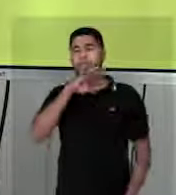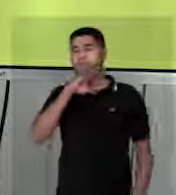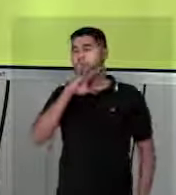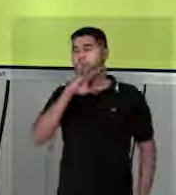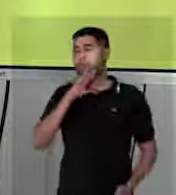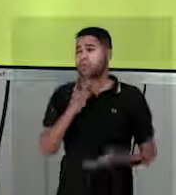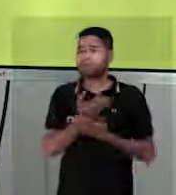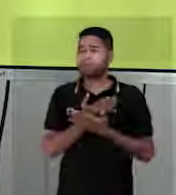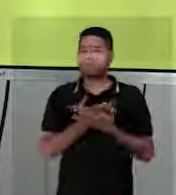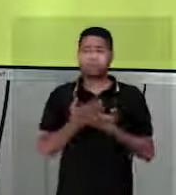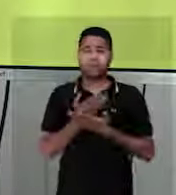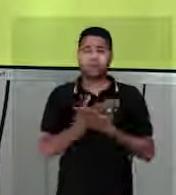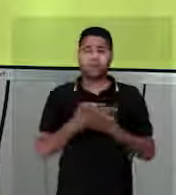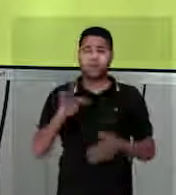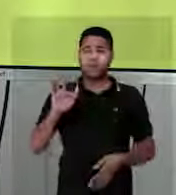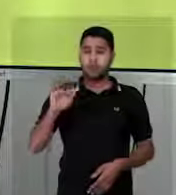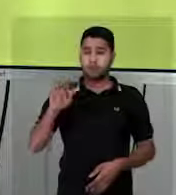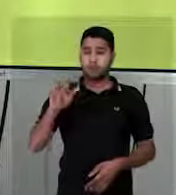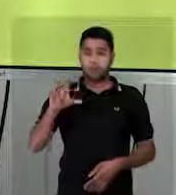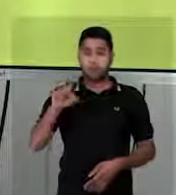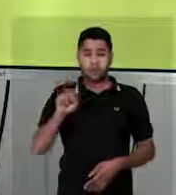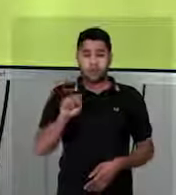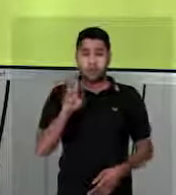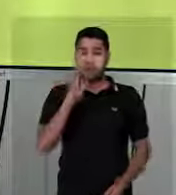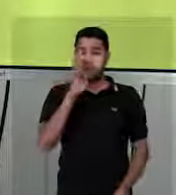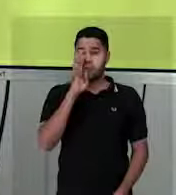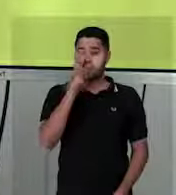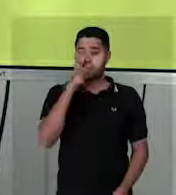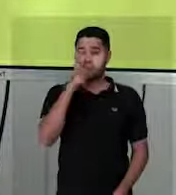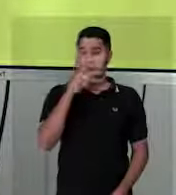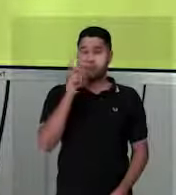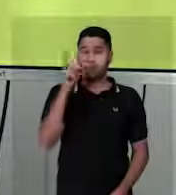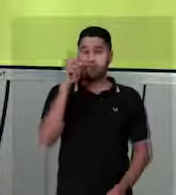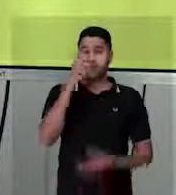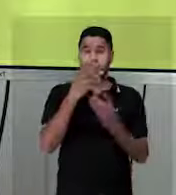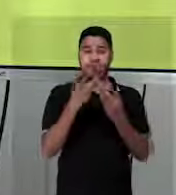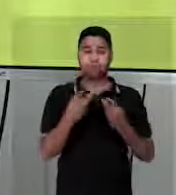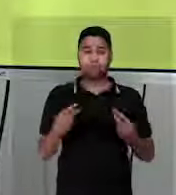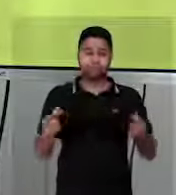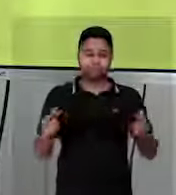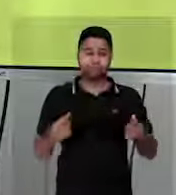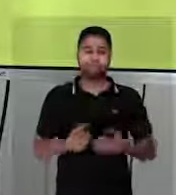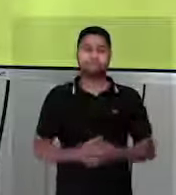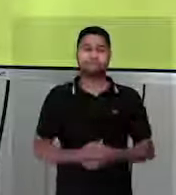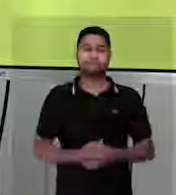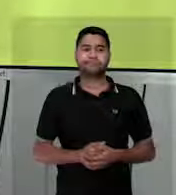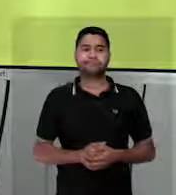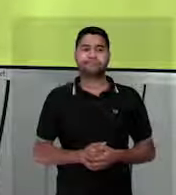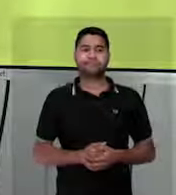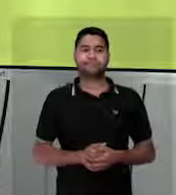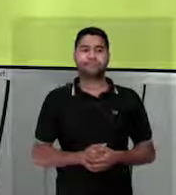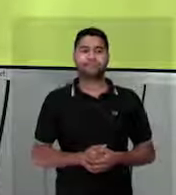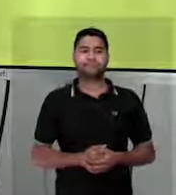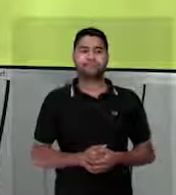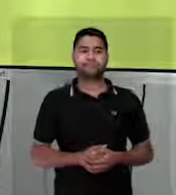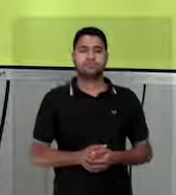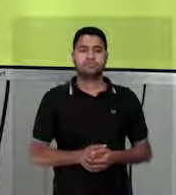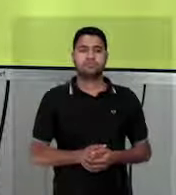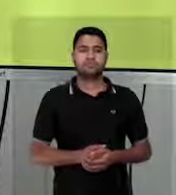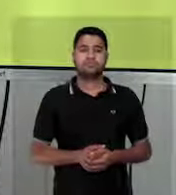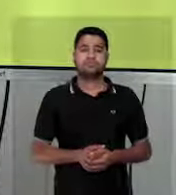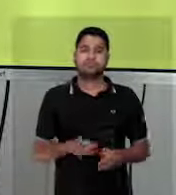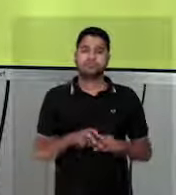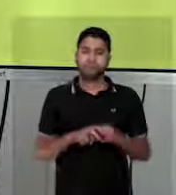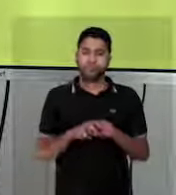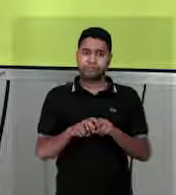gente, é muito resistente. Então, a dificuldade de tratamento dele é muito grande, tá? Devido a